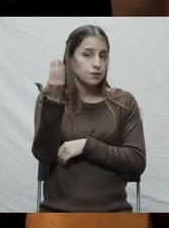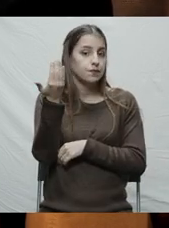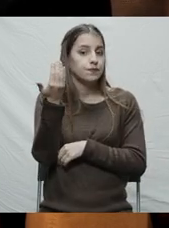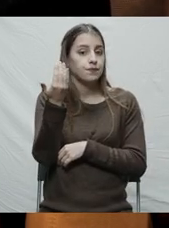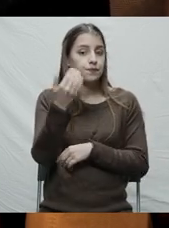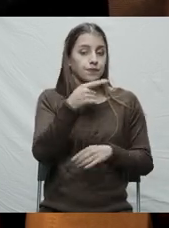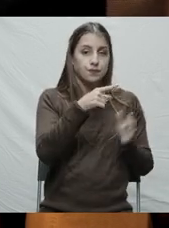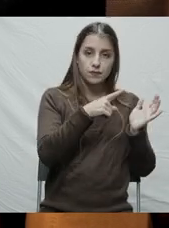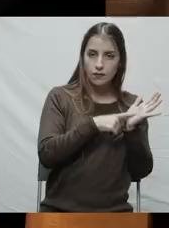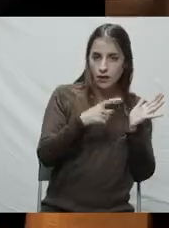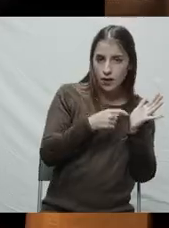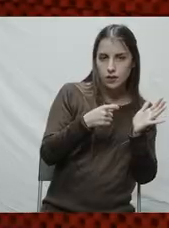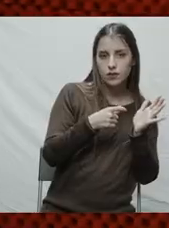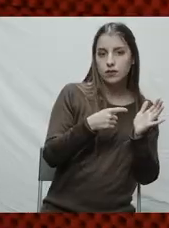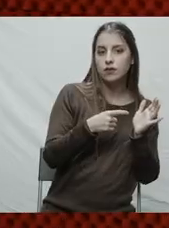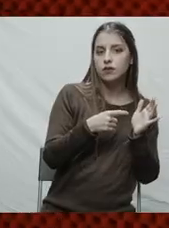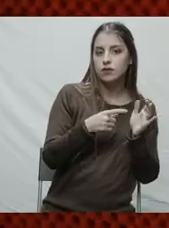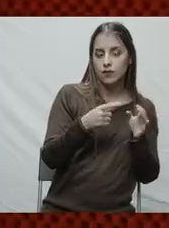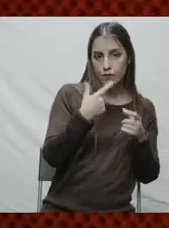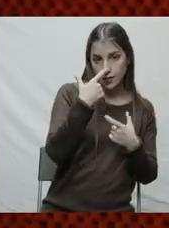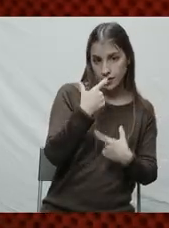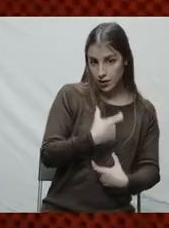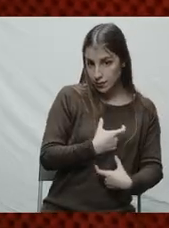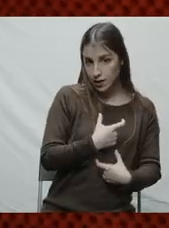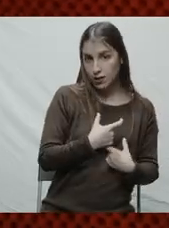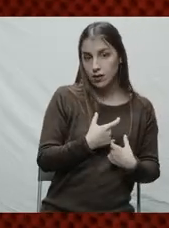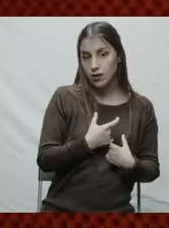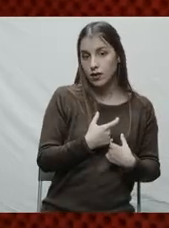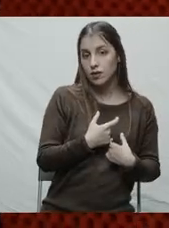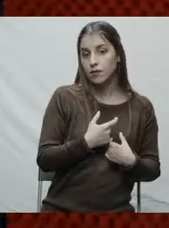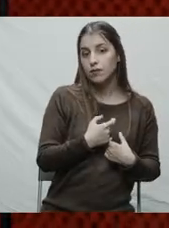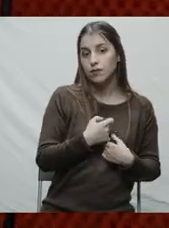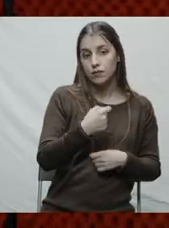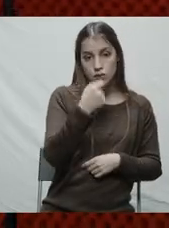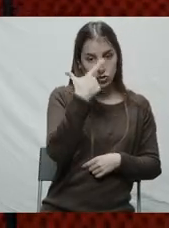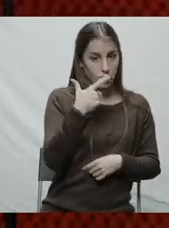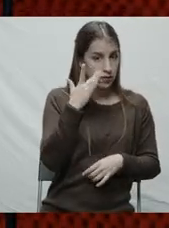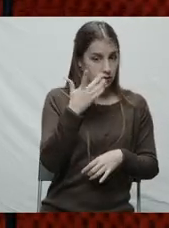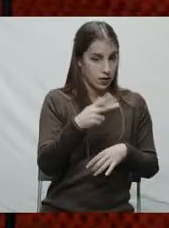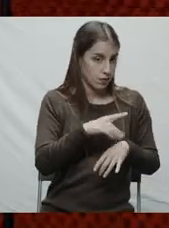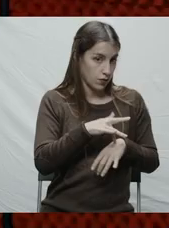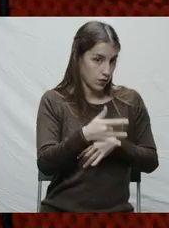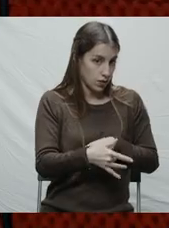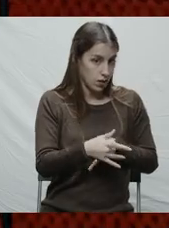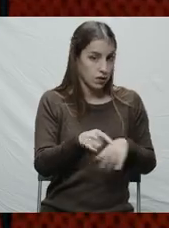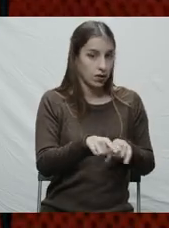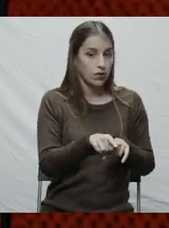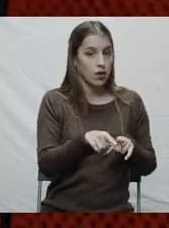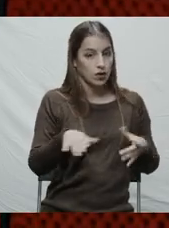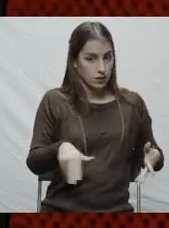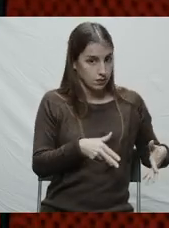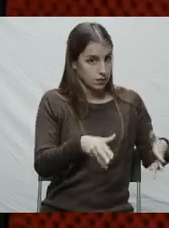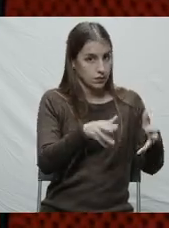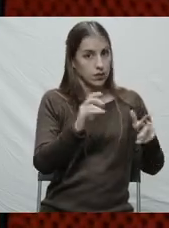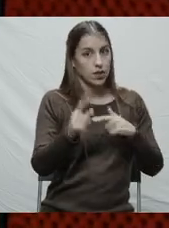Há uma necessidade de inscrever fisicamente um percurso que é feito quase à porta fechada,